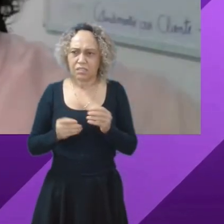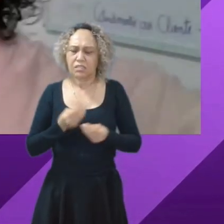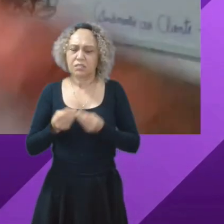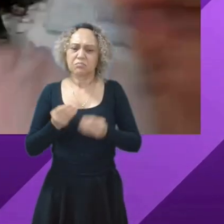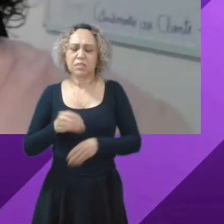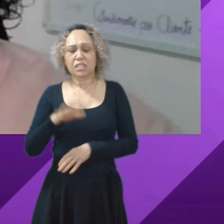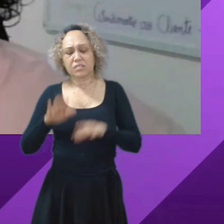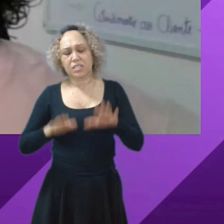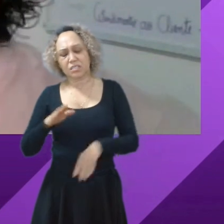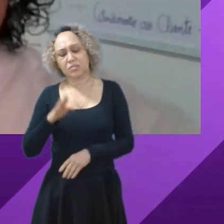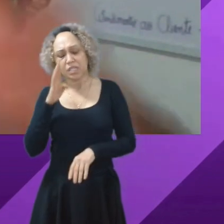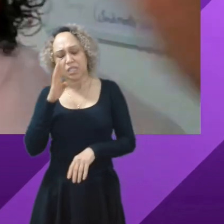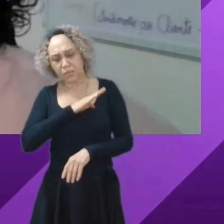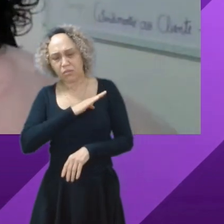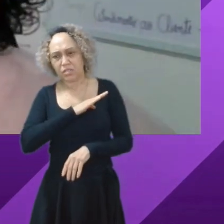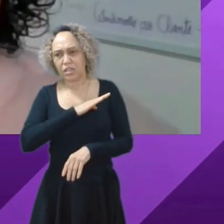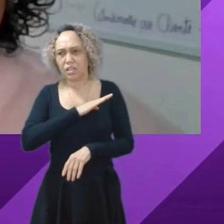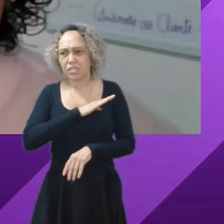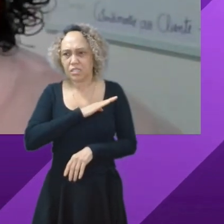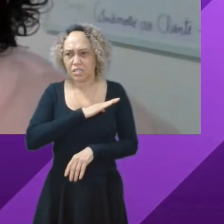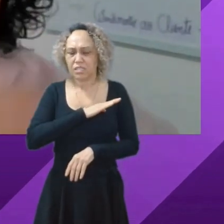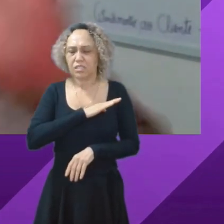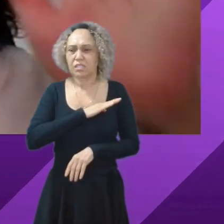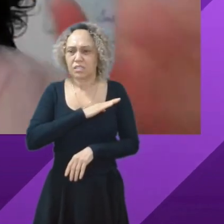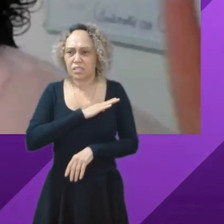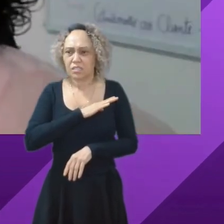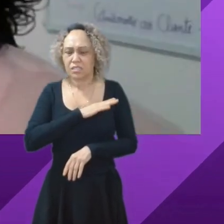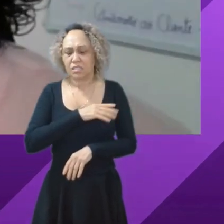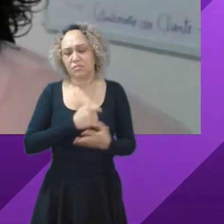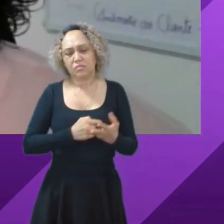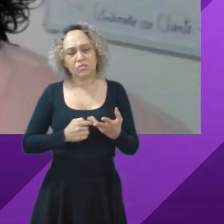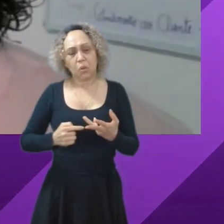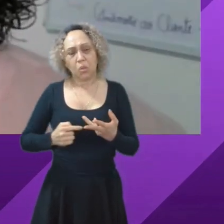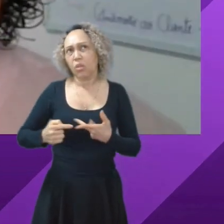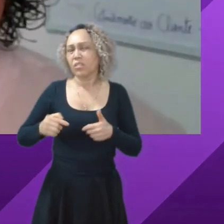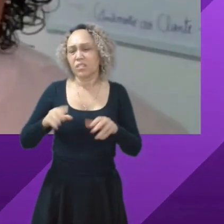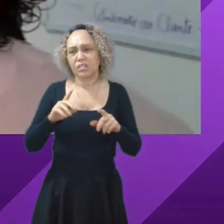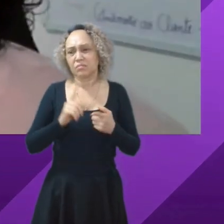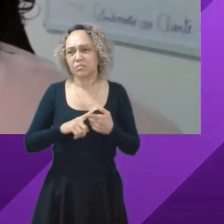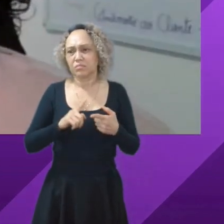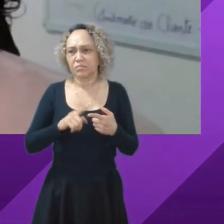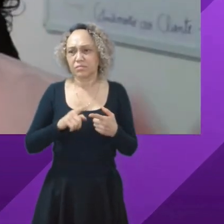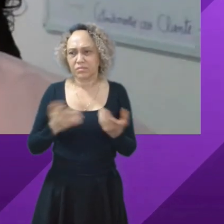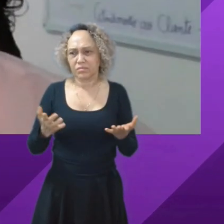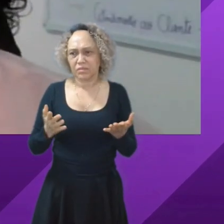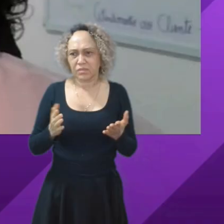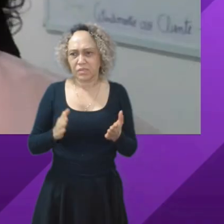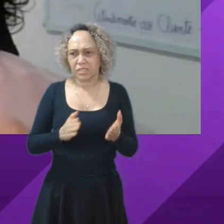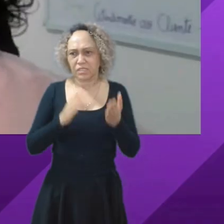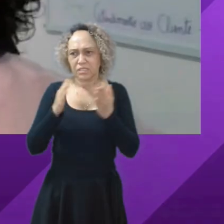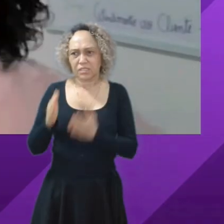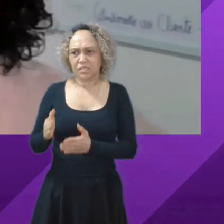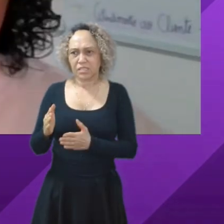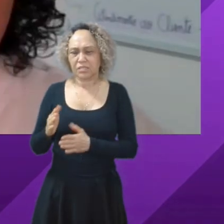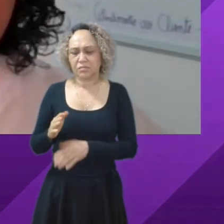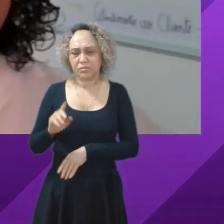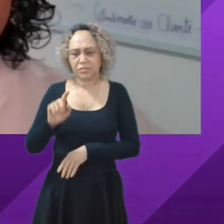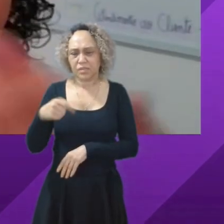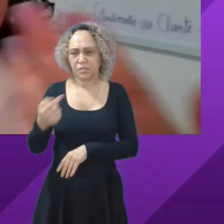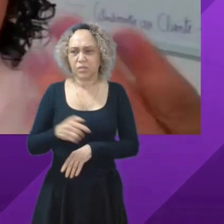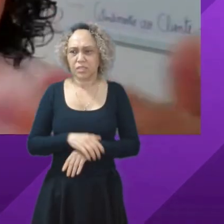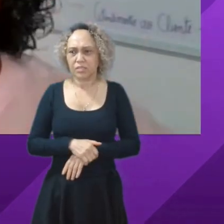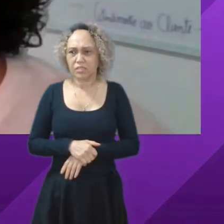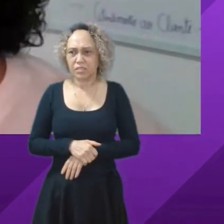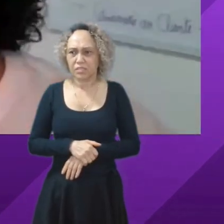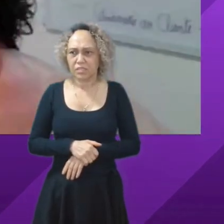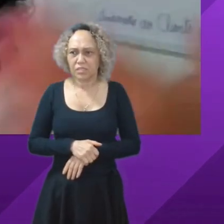maldades diversas, né? Eu não vou narrar todas aqui, que a gente deixa essa parte mais sádica para a direita, mas assim, tem